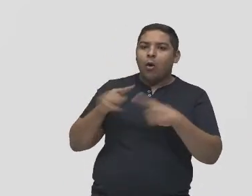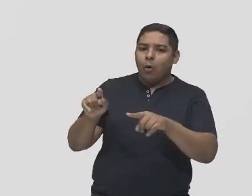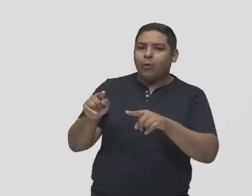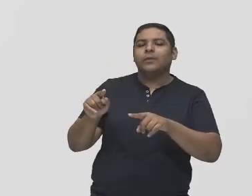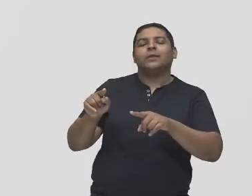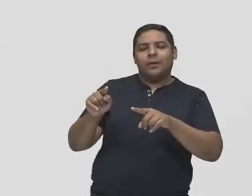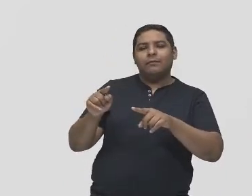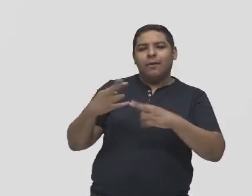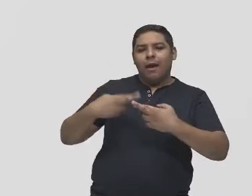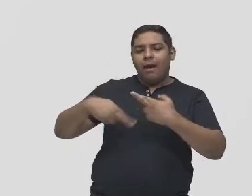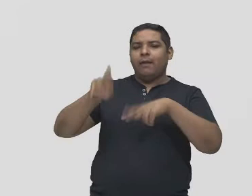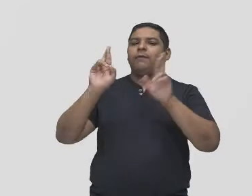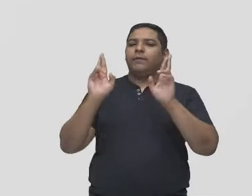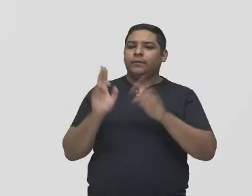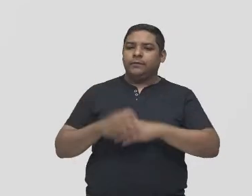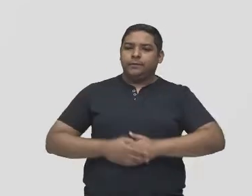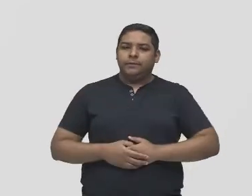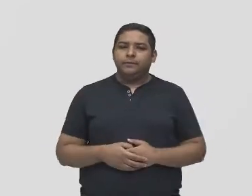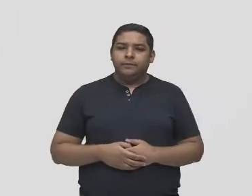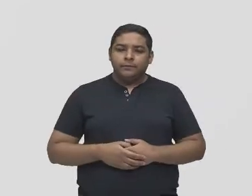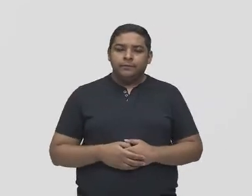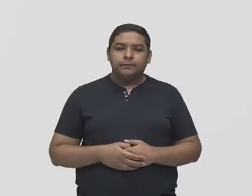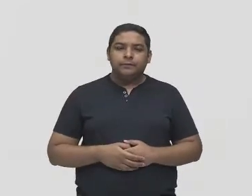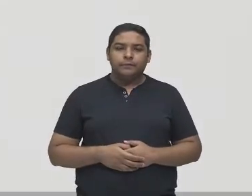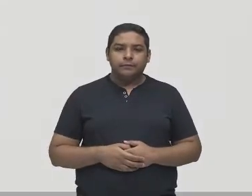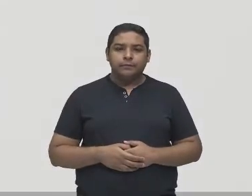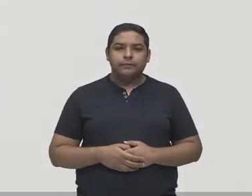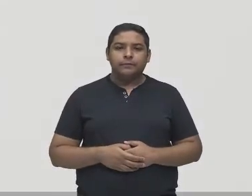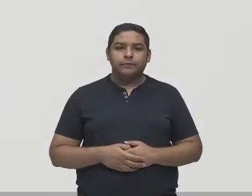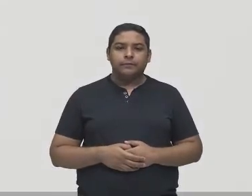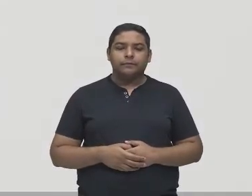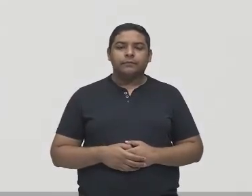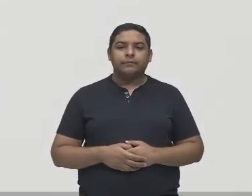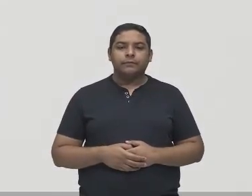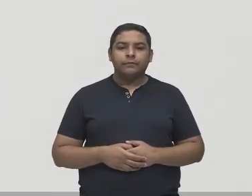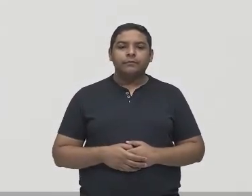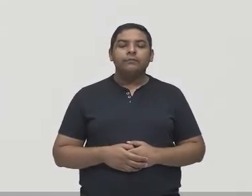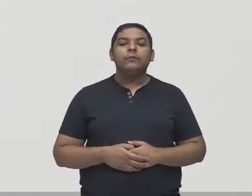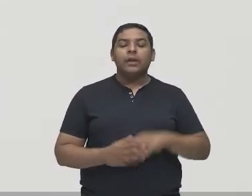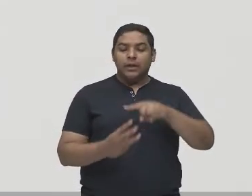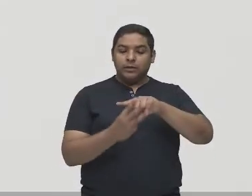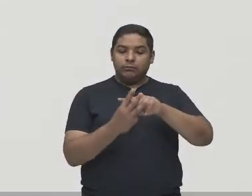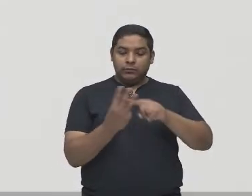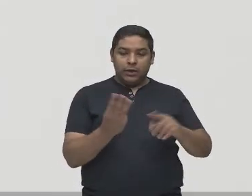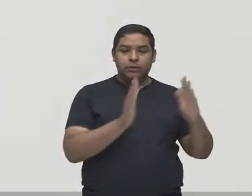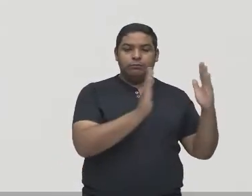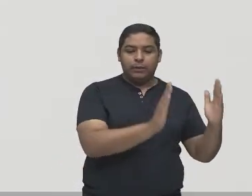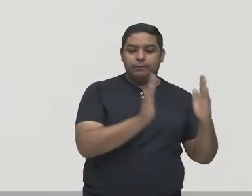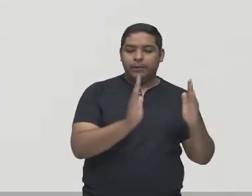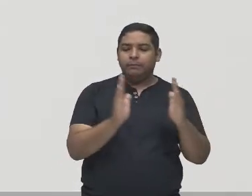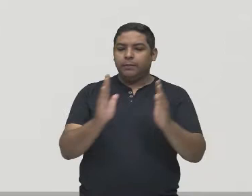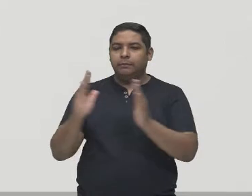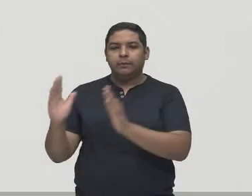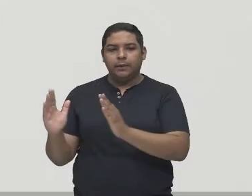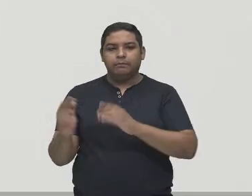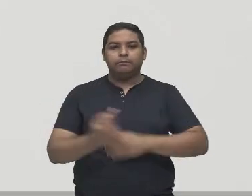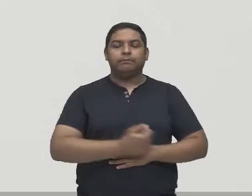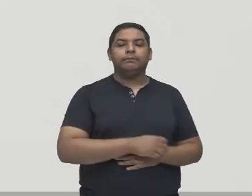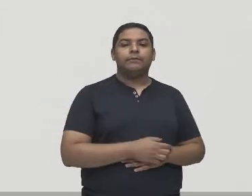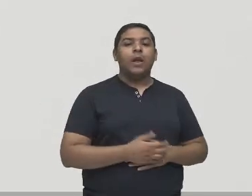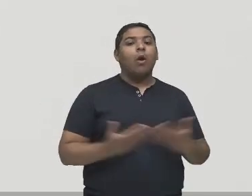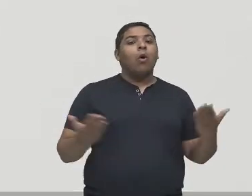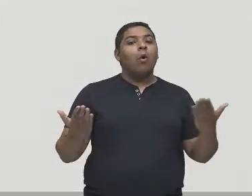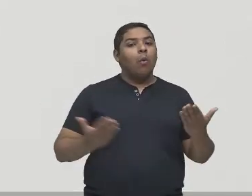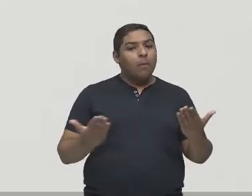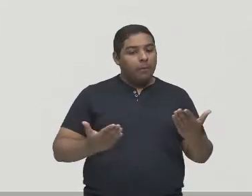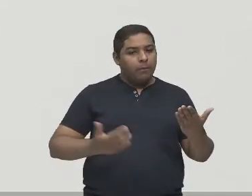foi isso que aconteceu, certo? A Revolução Francesa, queridos, ela é dividida em 3 fases, ok? Vocês vão ver uma hoje,